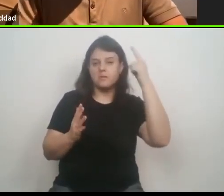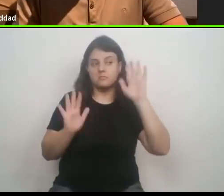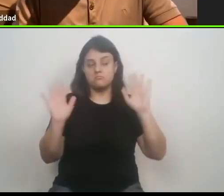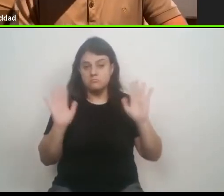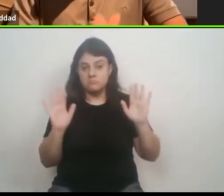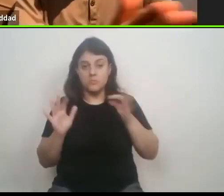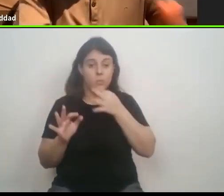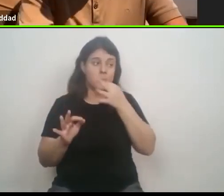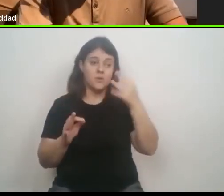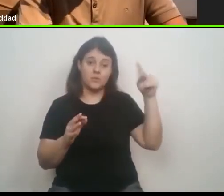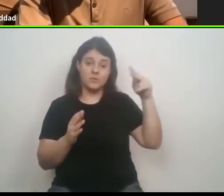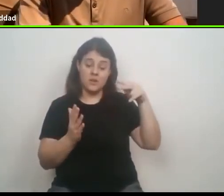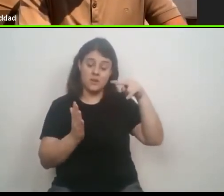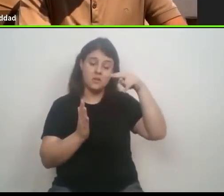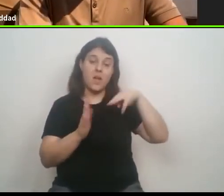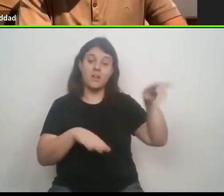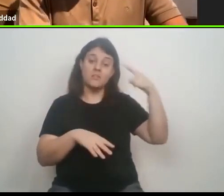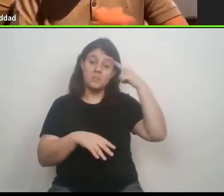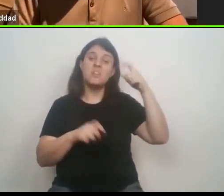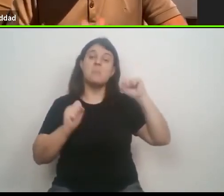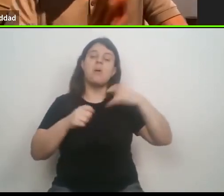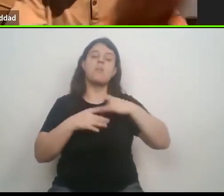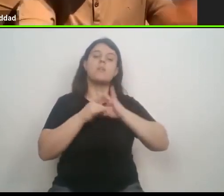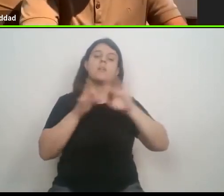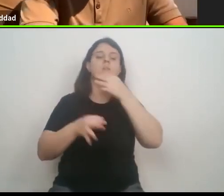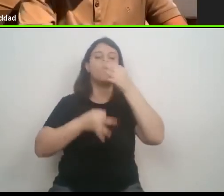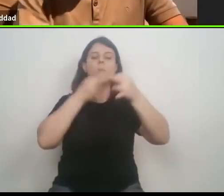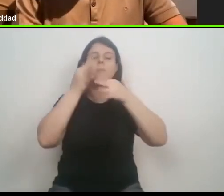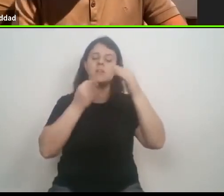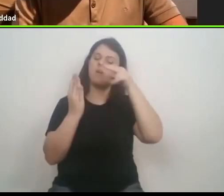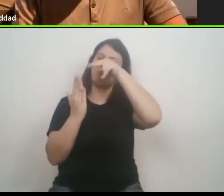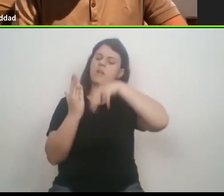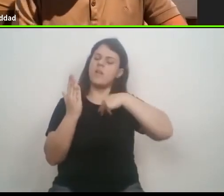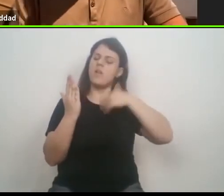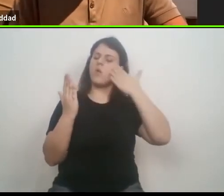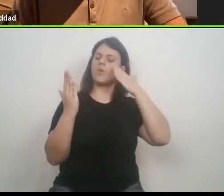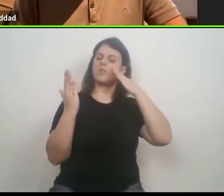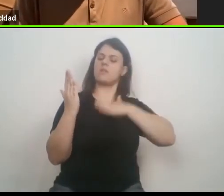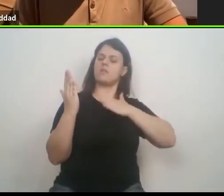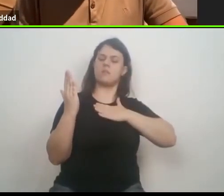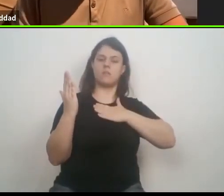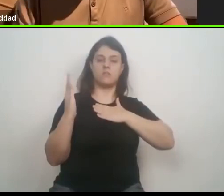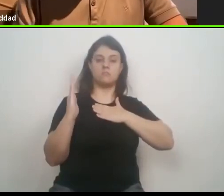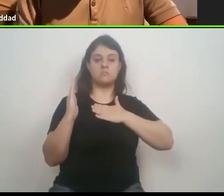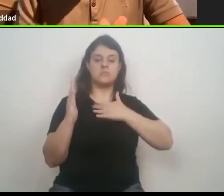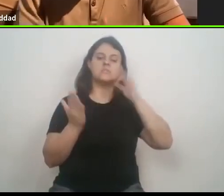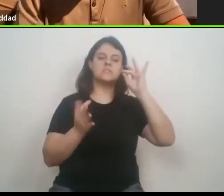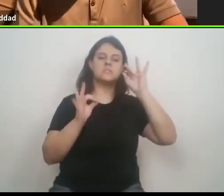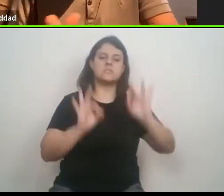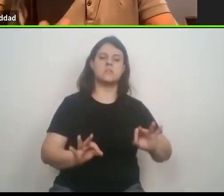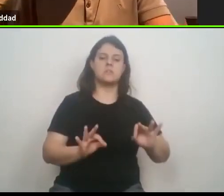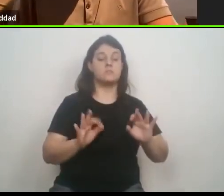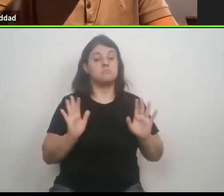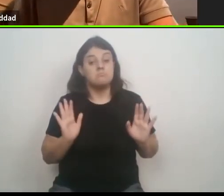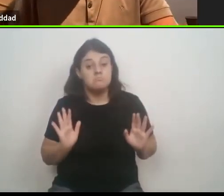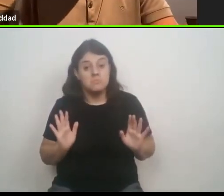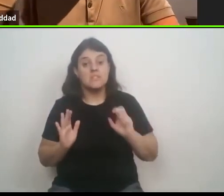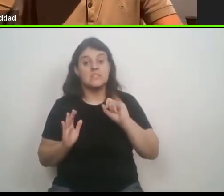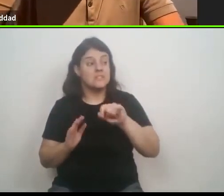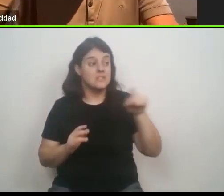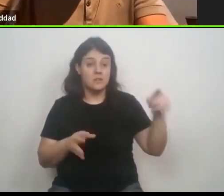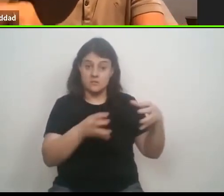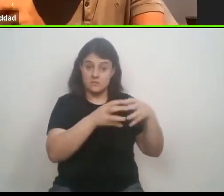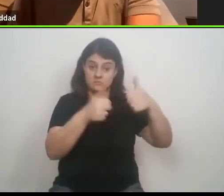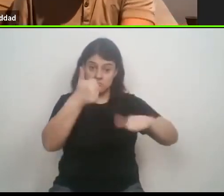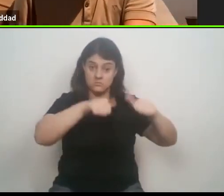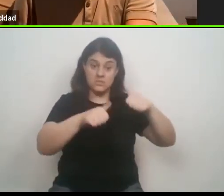arvoram o direito de interpretar fatos e dizer que aquela interpretação é que é correta. Se a agência de checagem, ela